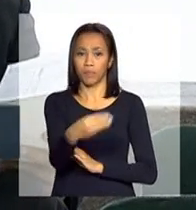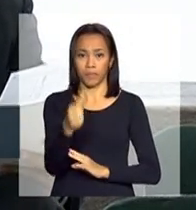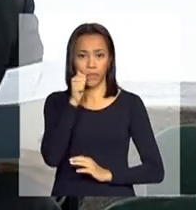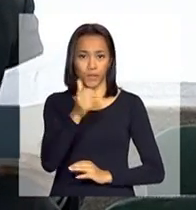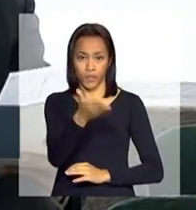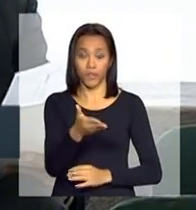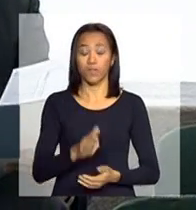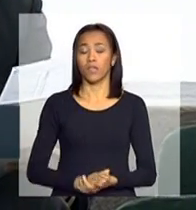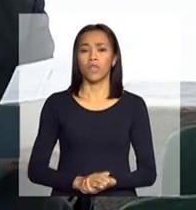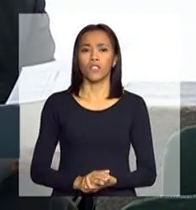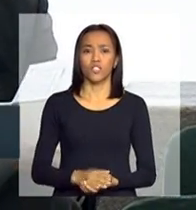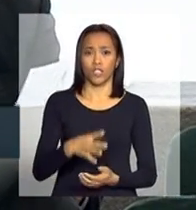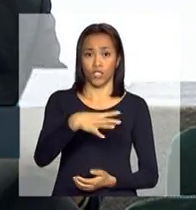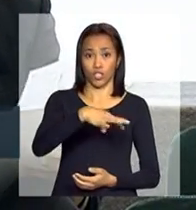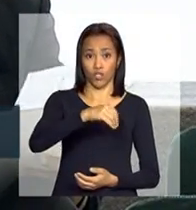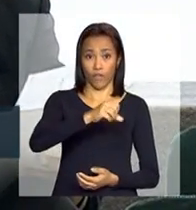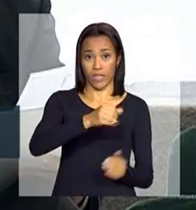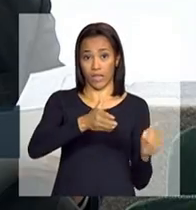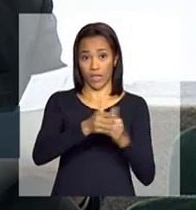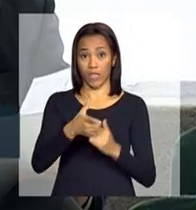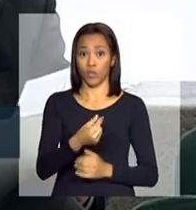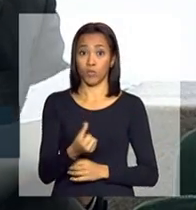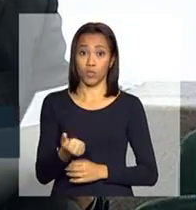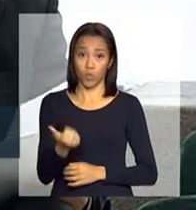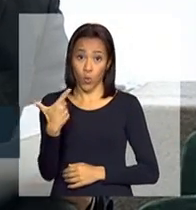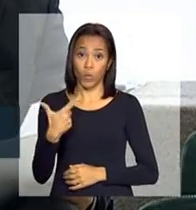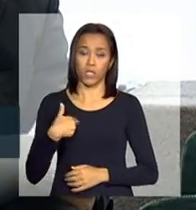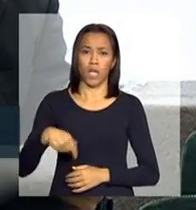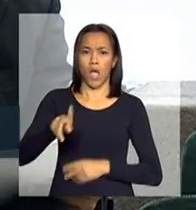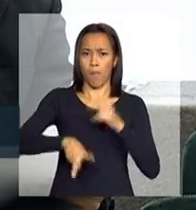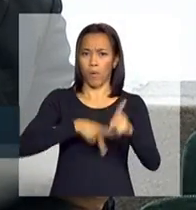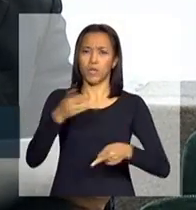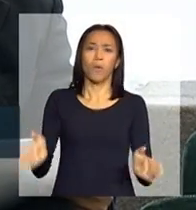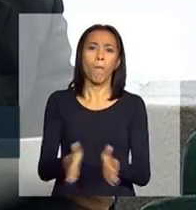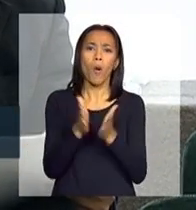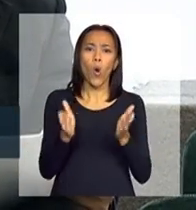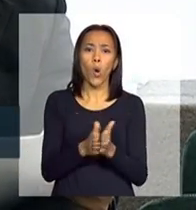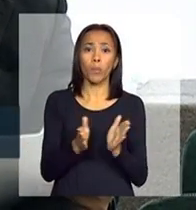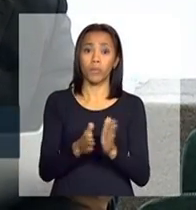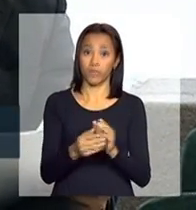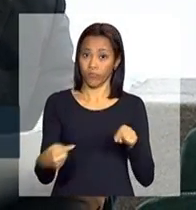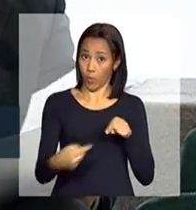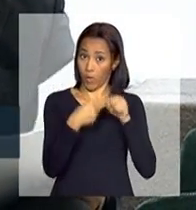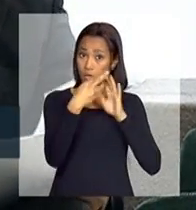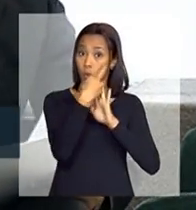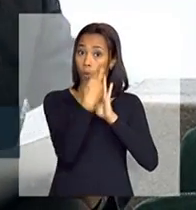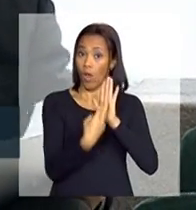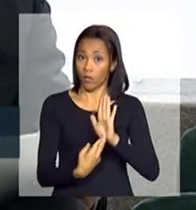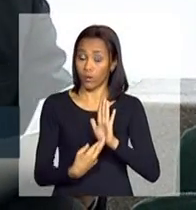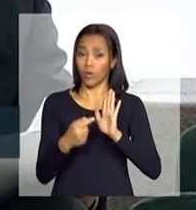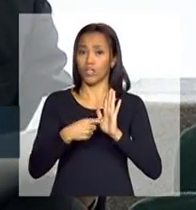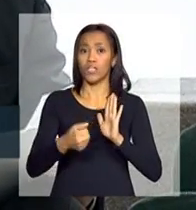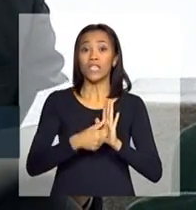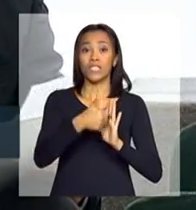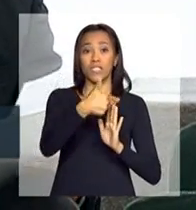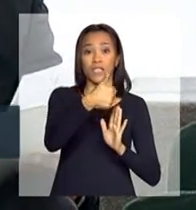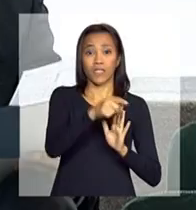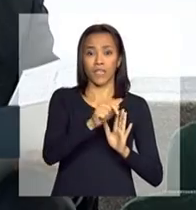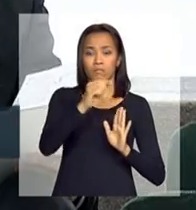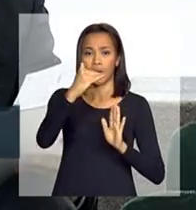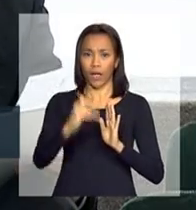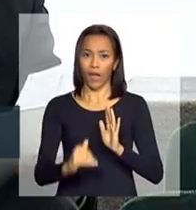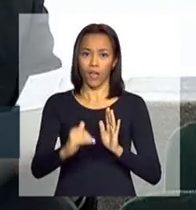de 90 até 2012 a população pobre no Brasil segundo o relatório caiu de 177,2 para